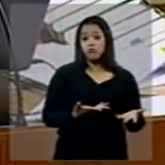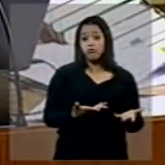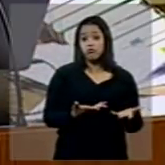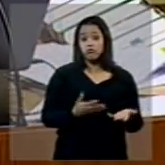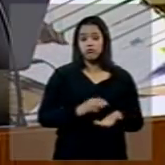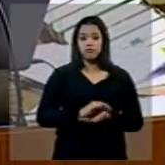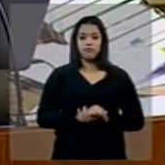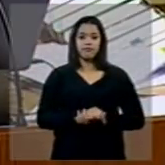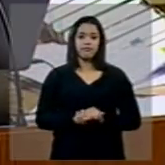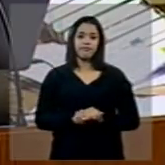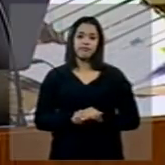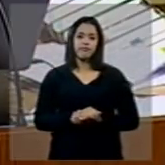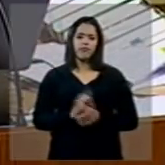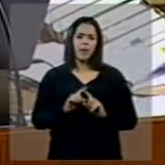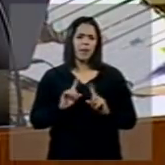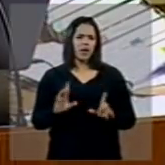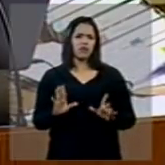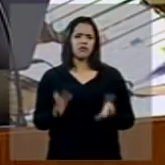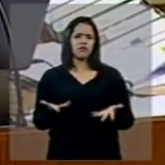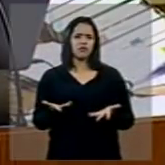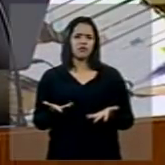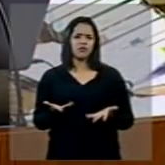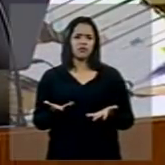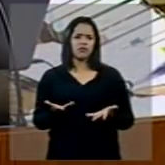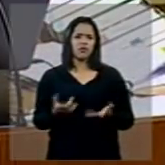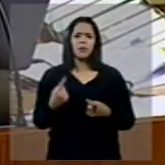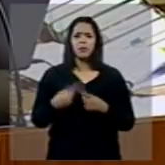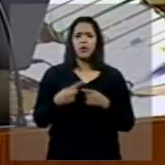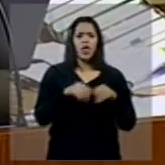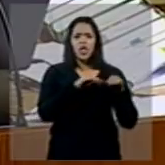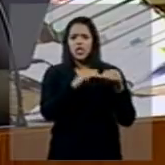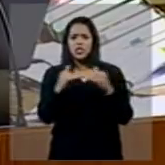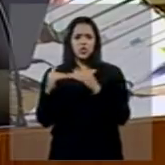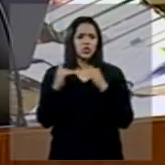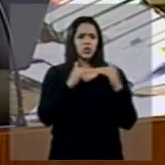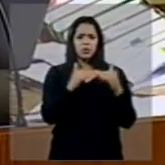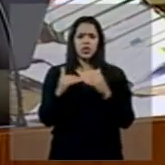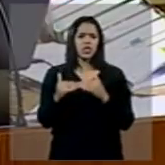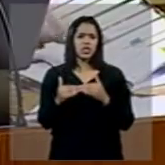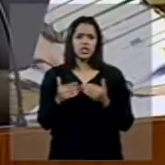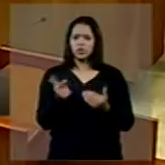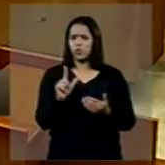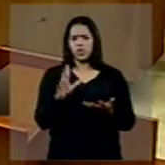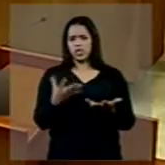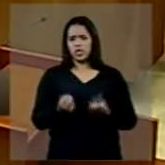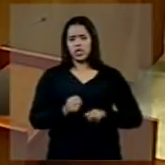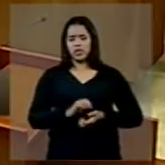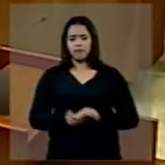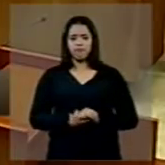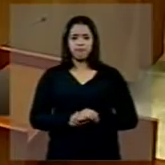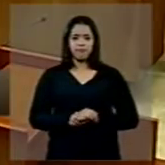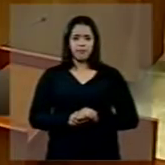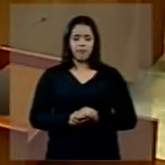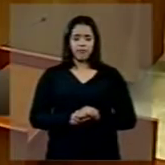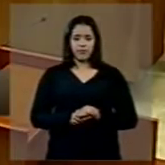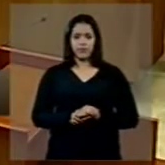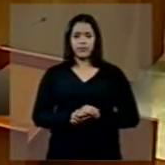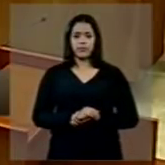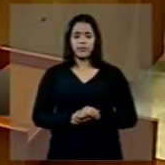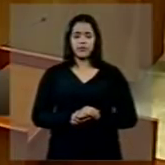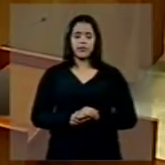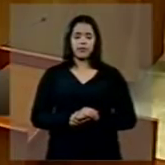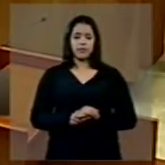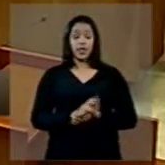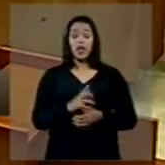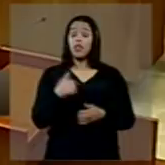dizer, é uma então, desisonomia absolutamente inaceitável. Não foi uma providência linear. É.